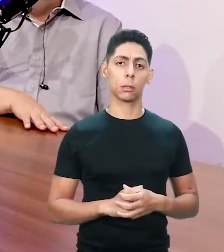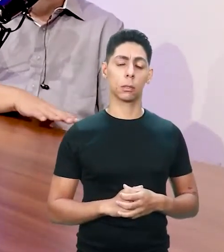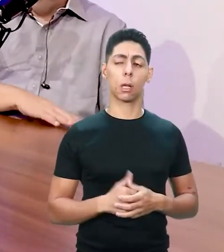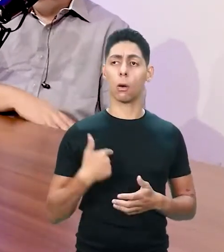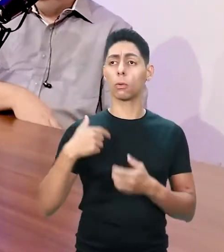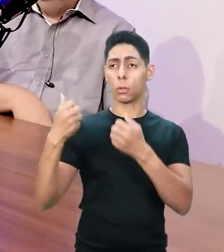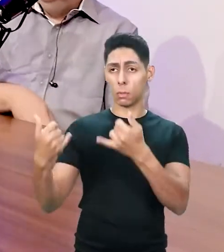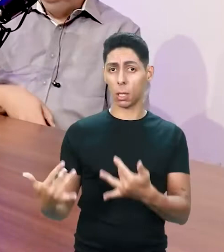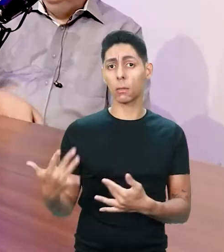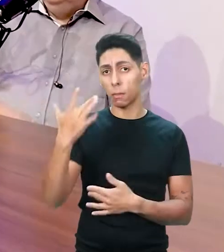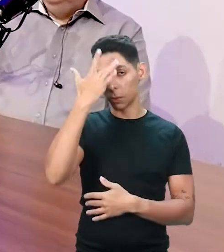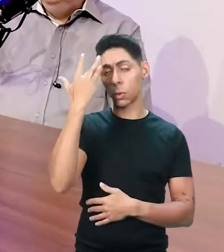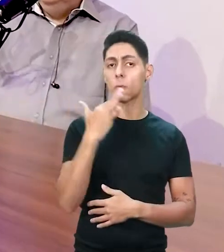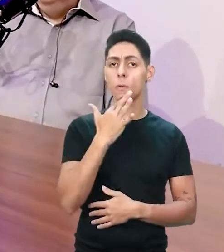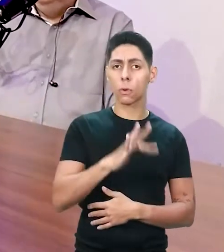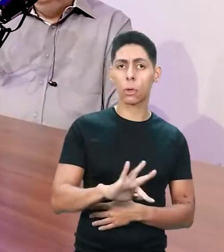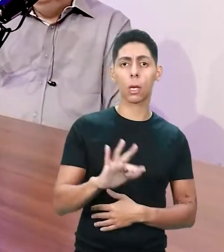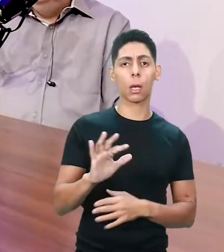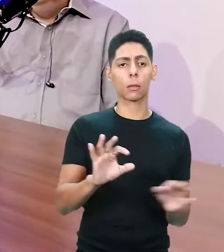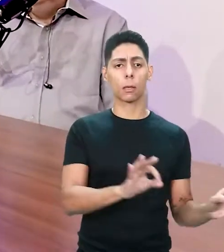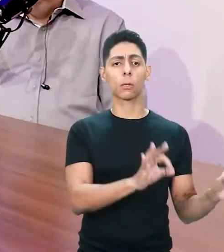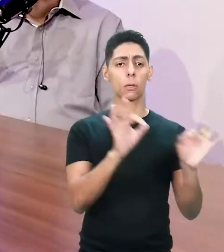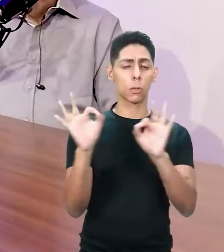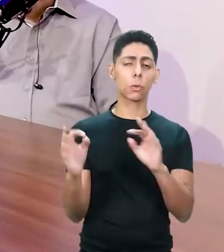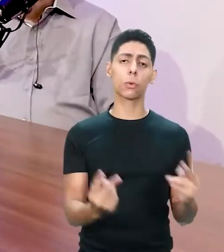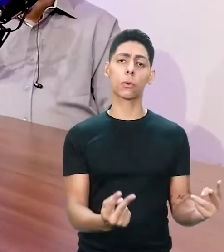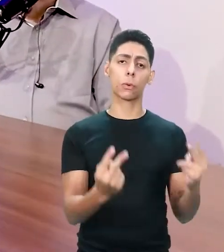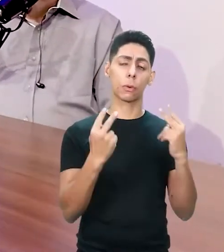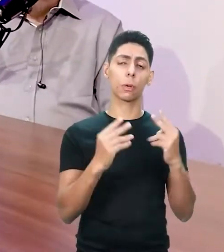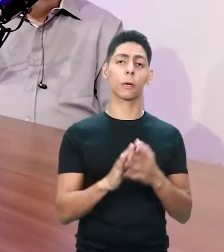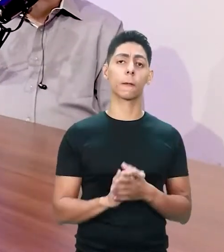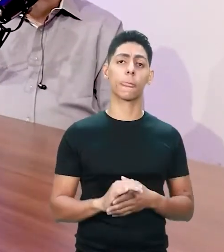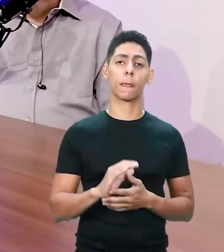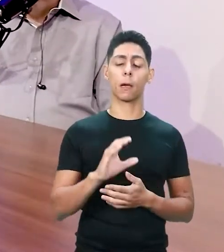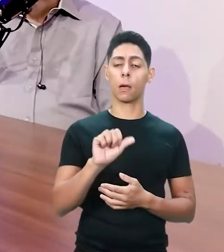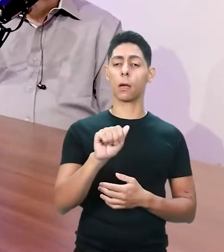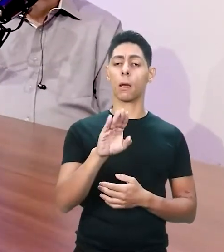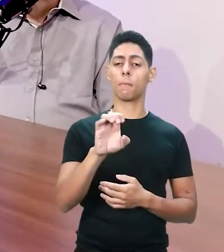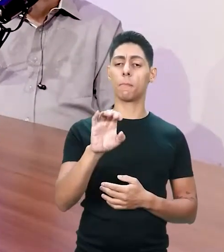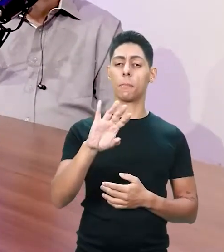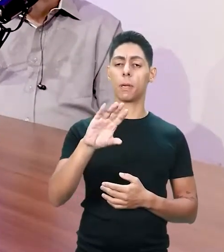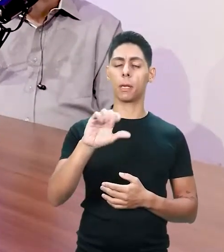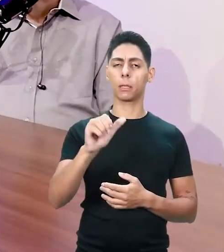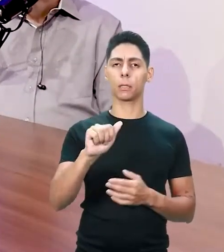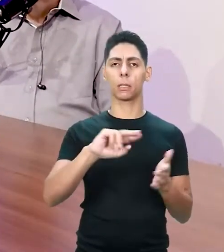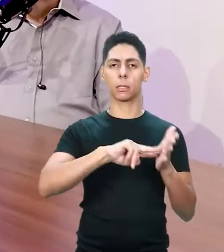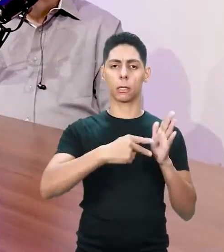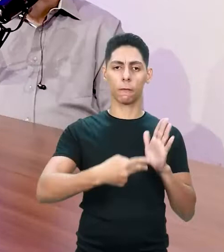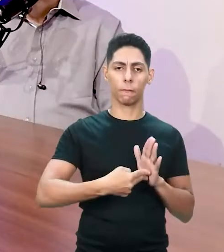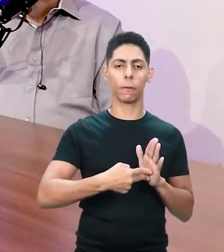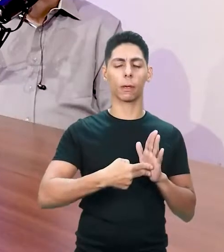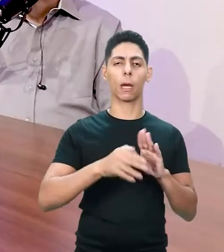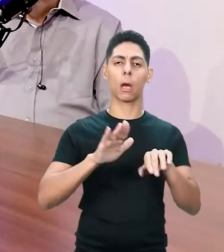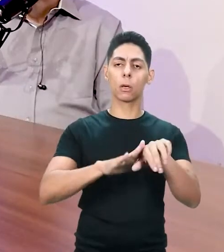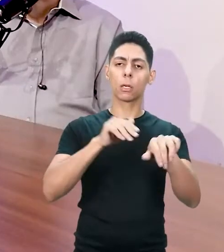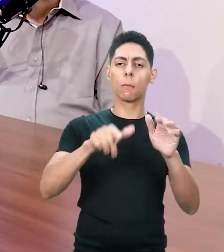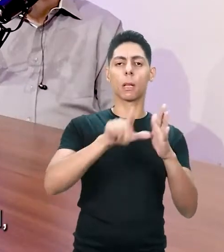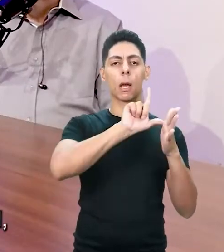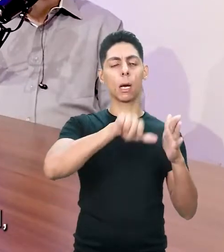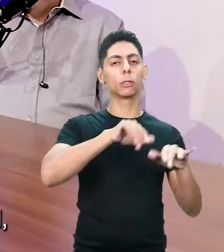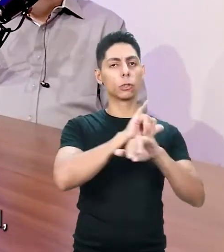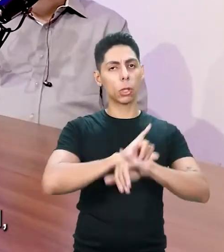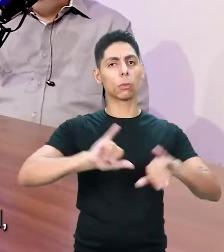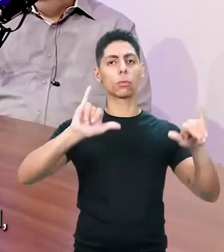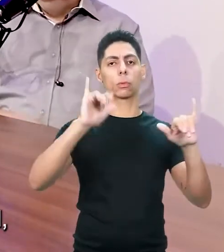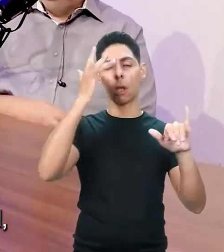explicando para os nossos ouvintes e telespectadores. Cabeça é aquele textinho, aquela chamadinha que você faz antes de anunciar o repórter.